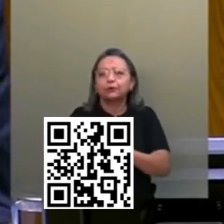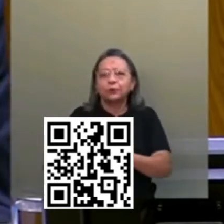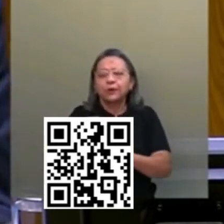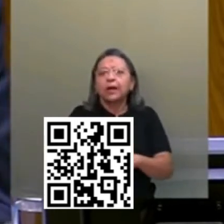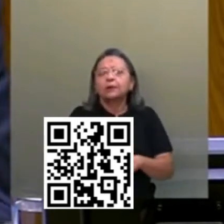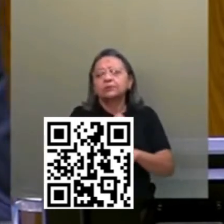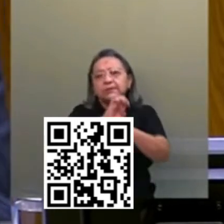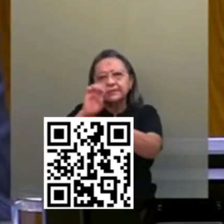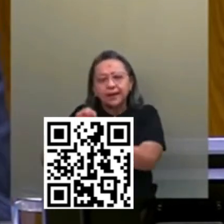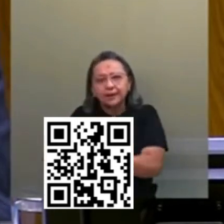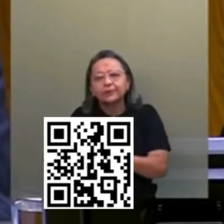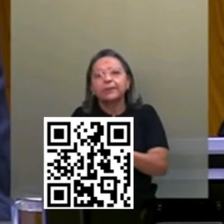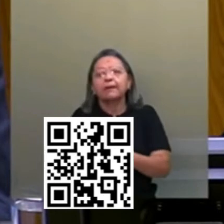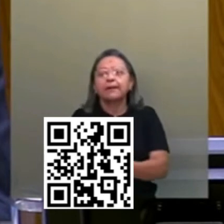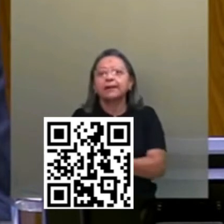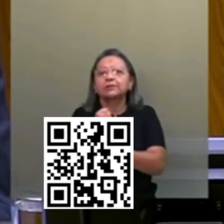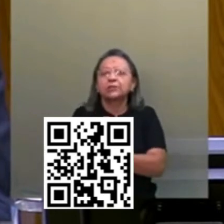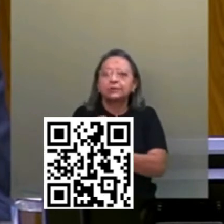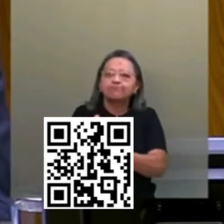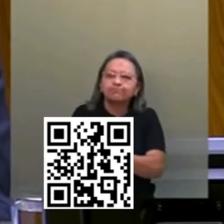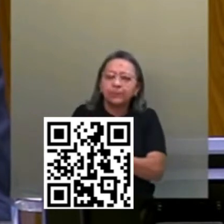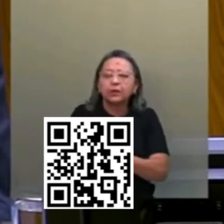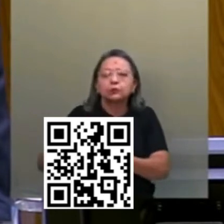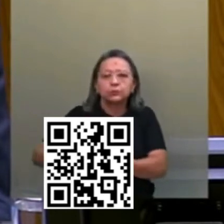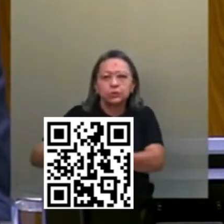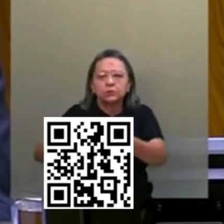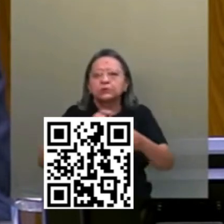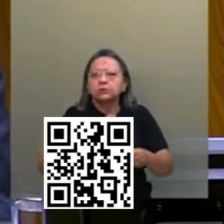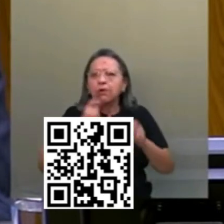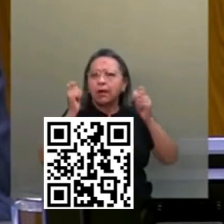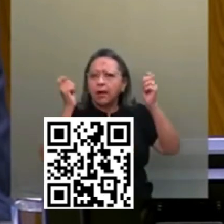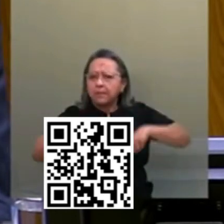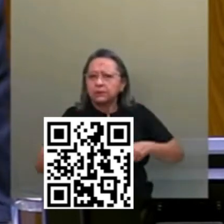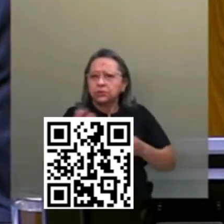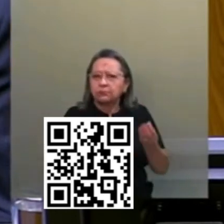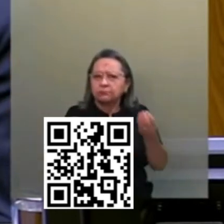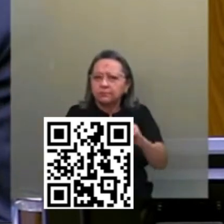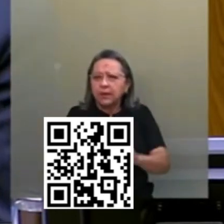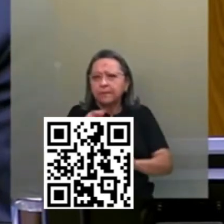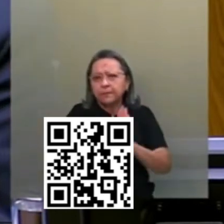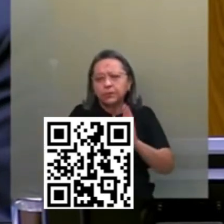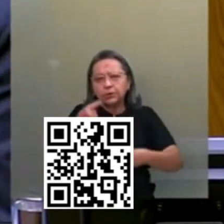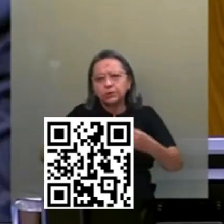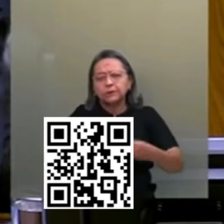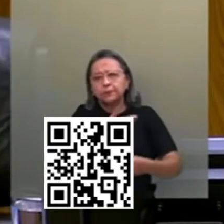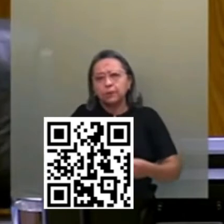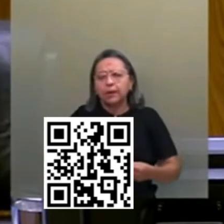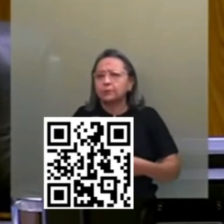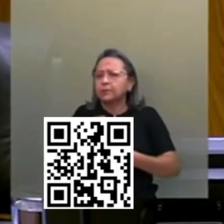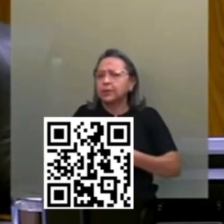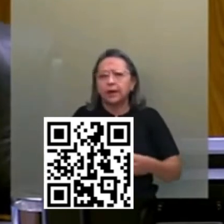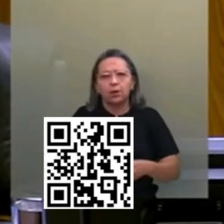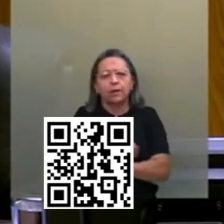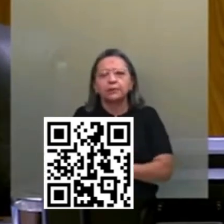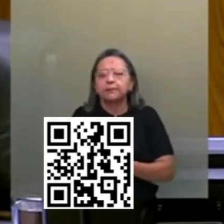entes federados e garantir meios para que os municípios sejam capazes de implementar políticas públicas. É a maneira concreta